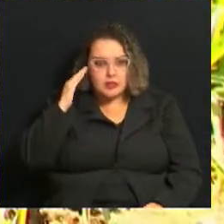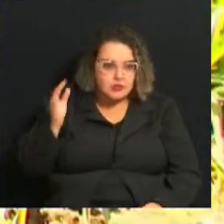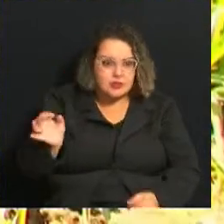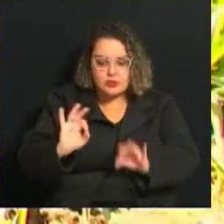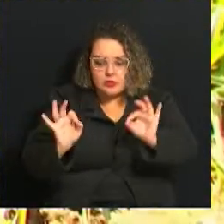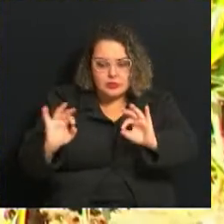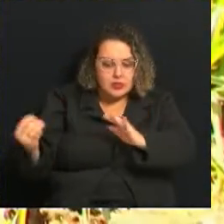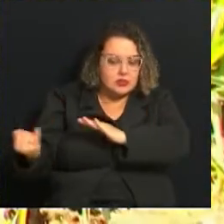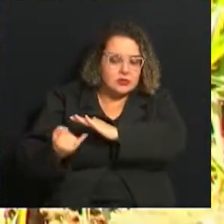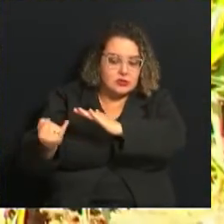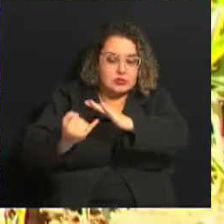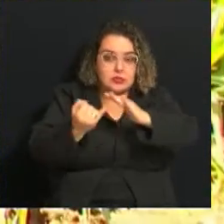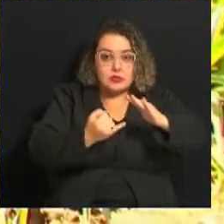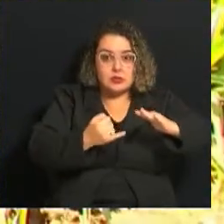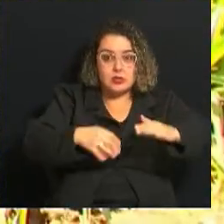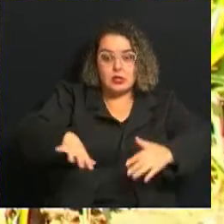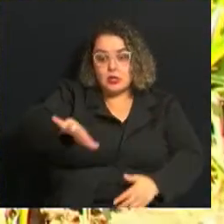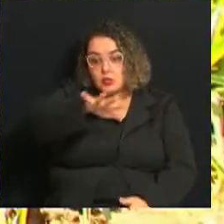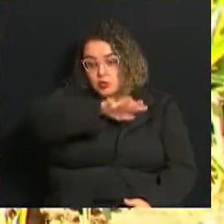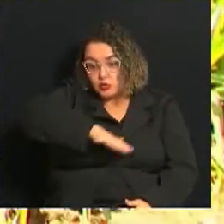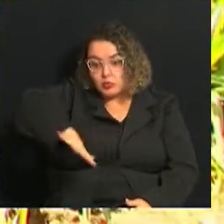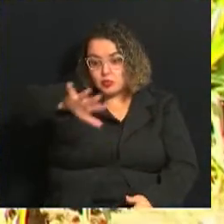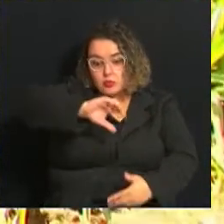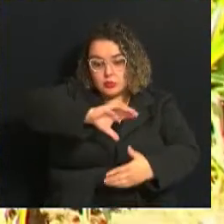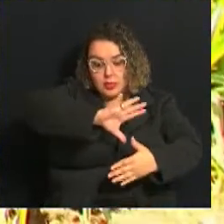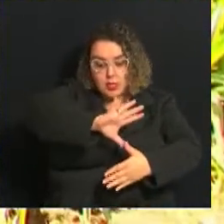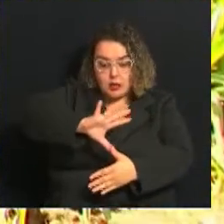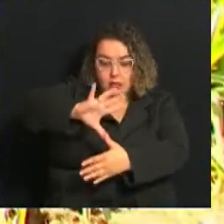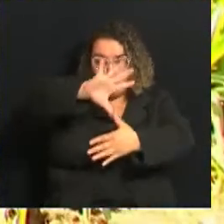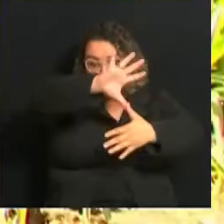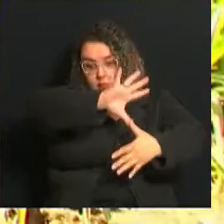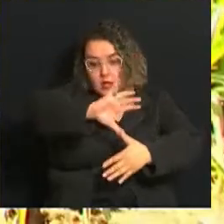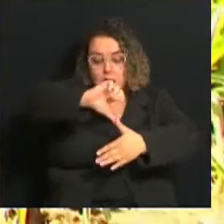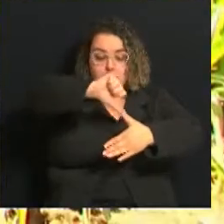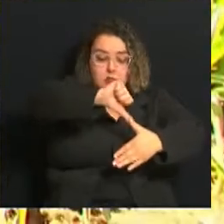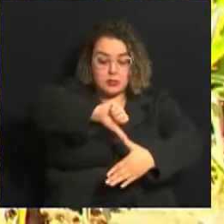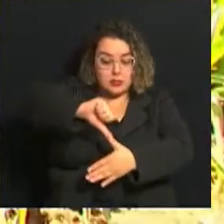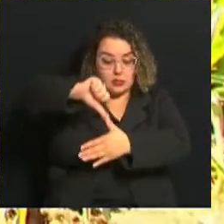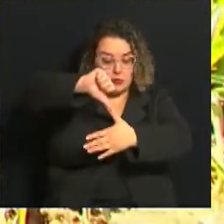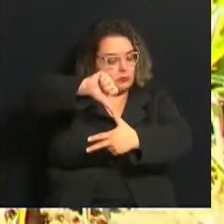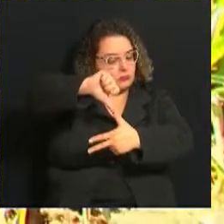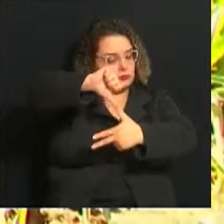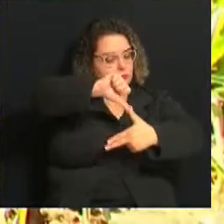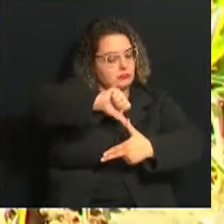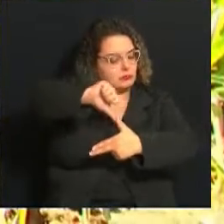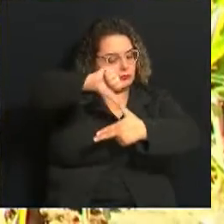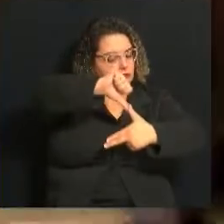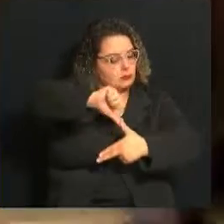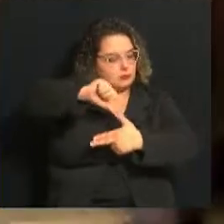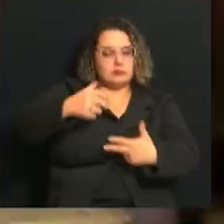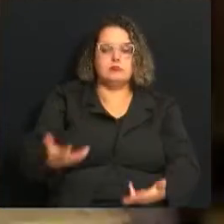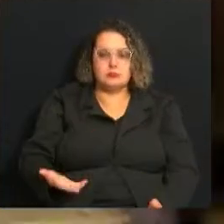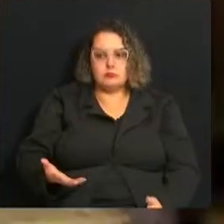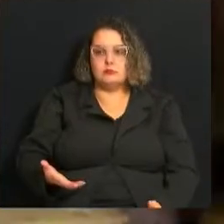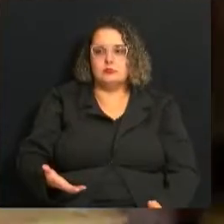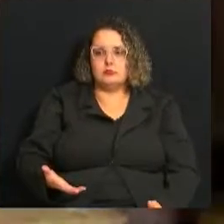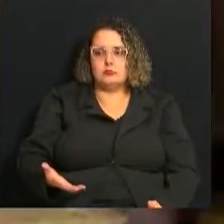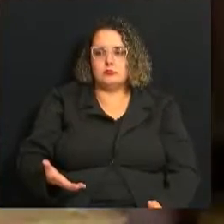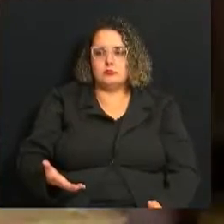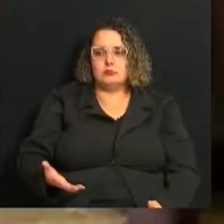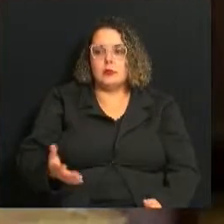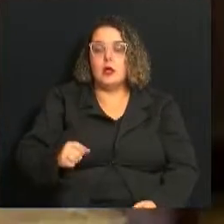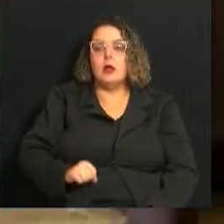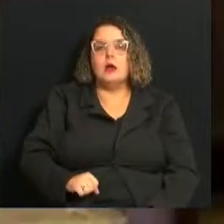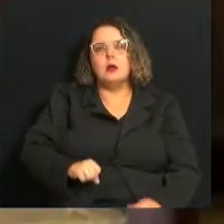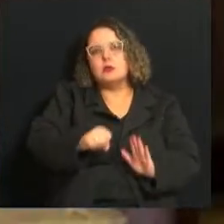dentro da América Latina. Mas posteriormente, principalmente na década de 30 já do